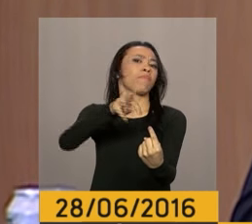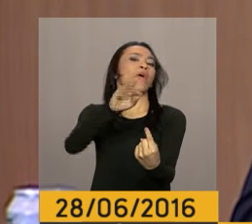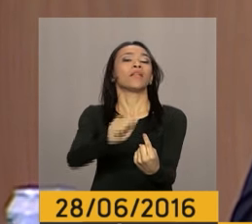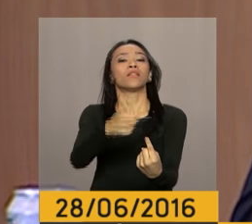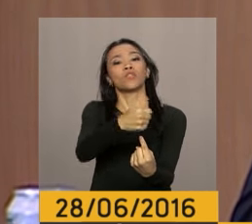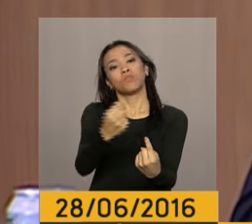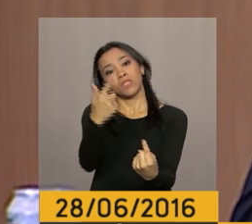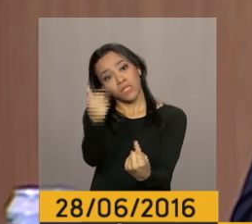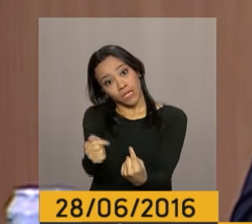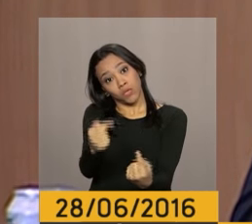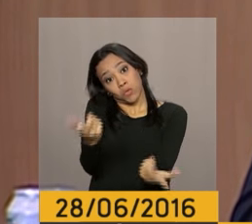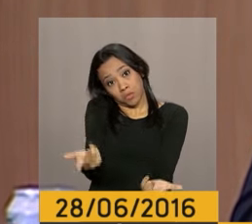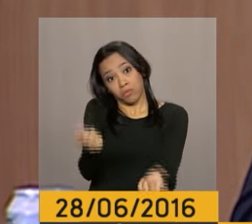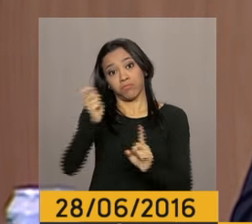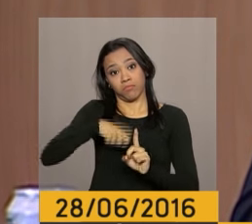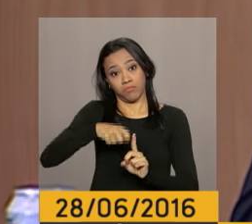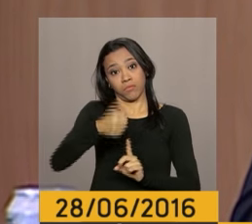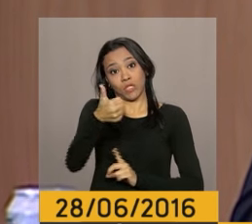18 meses.